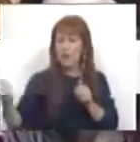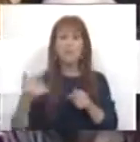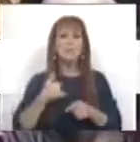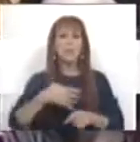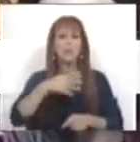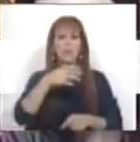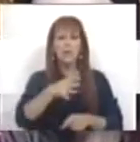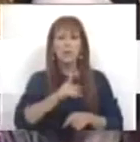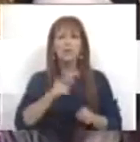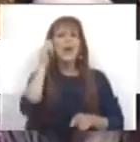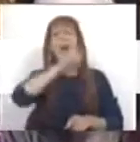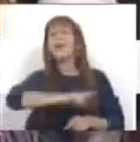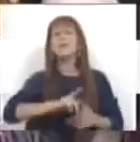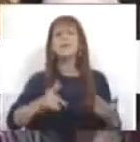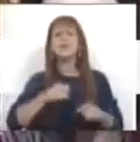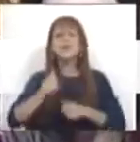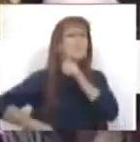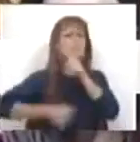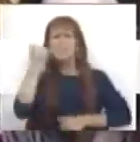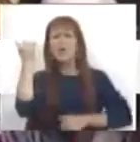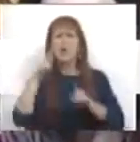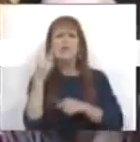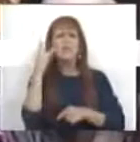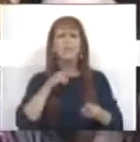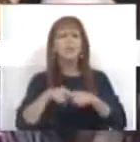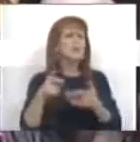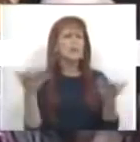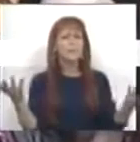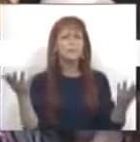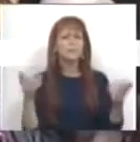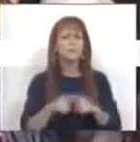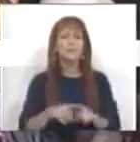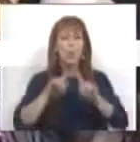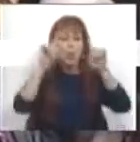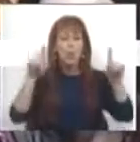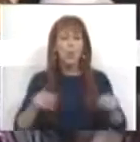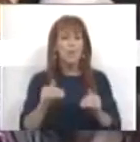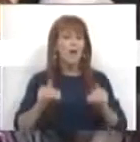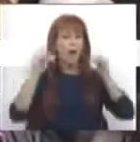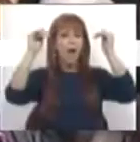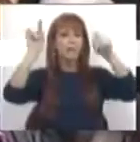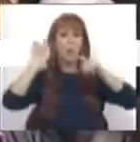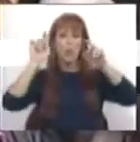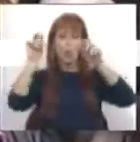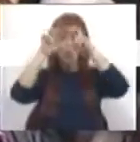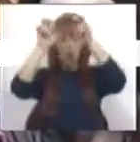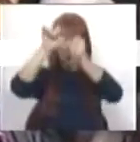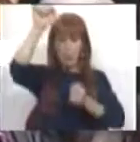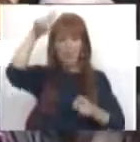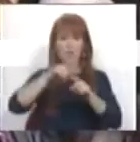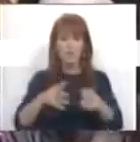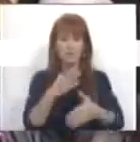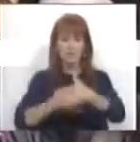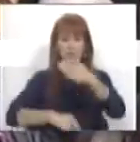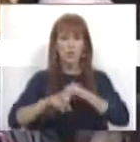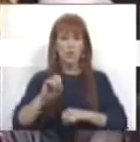Pois eu quero ir a isso. Quem são os melhores na vida política? Um quadro altamente qualificado na